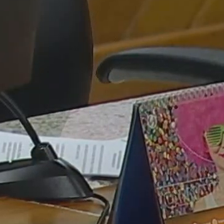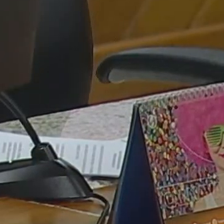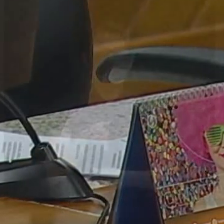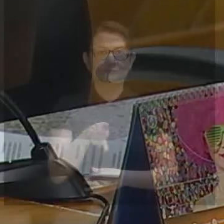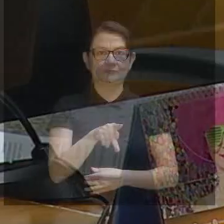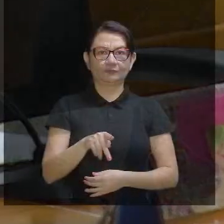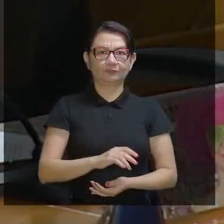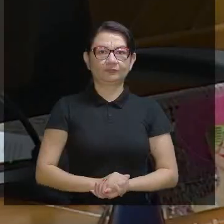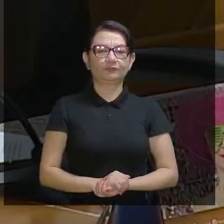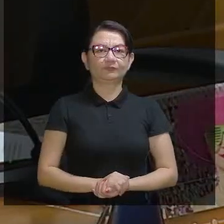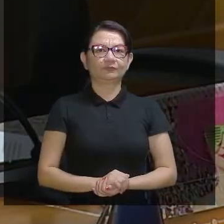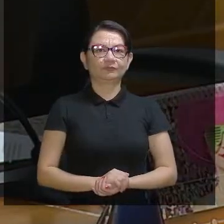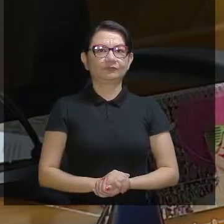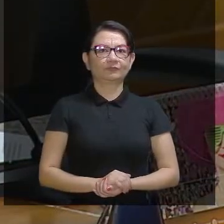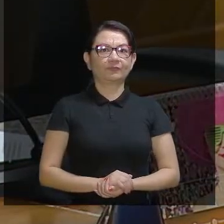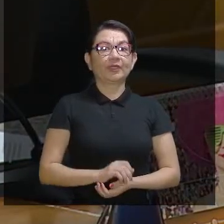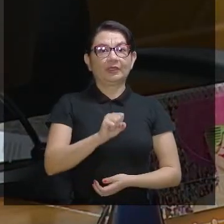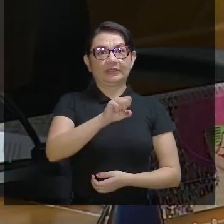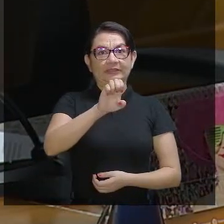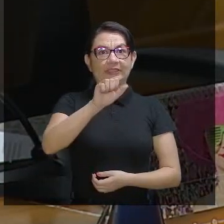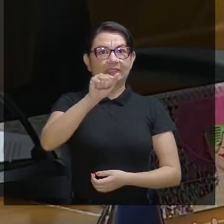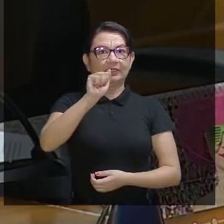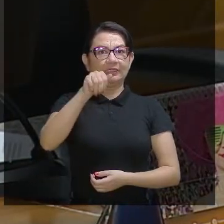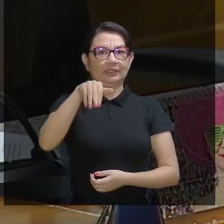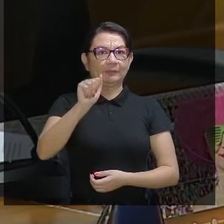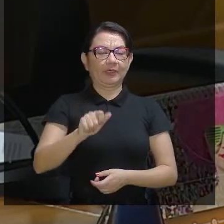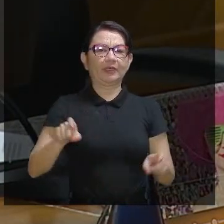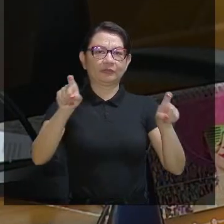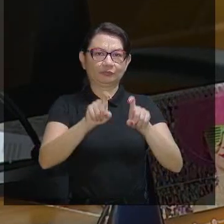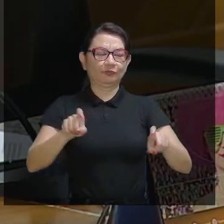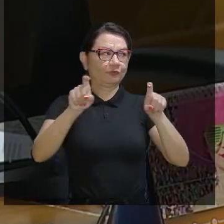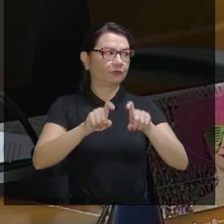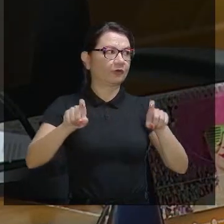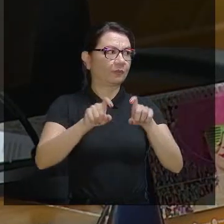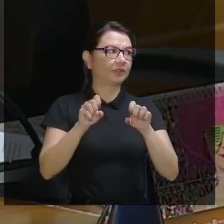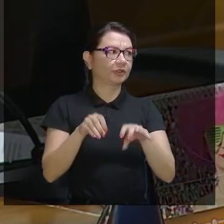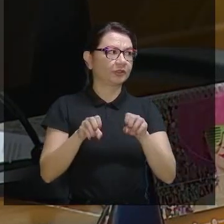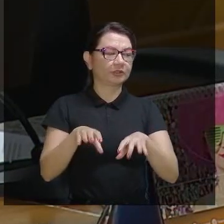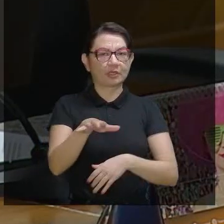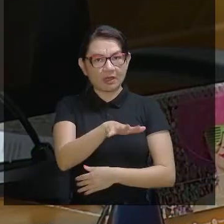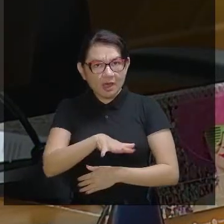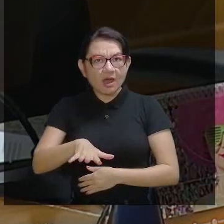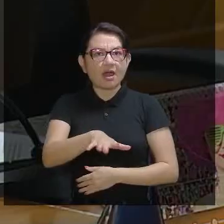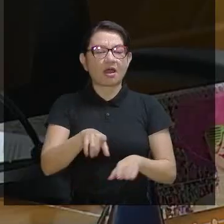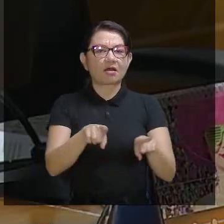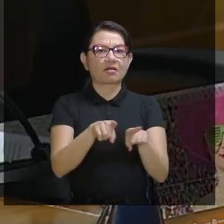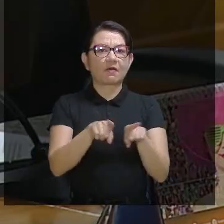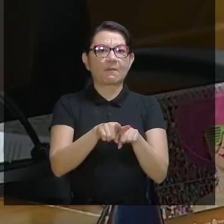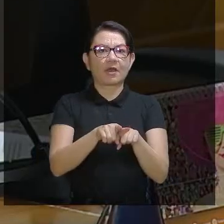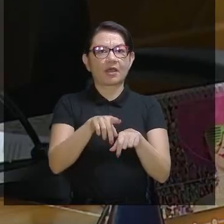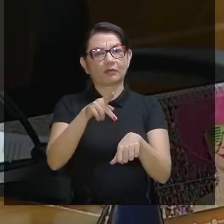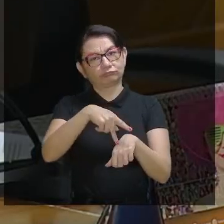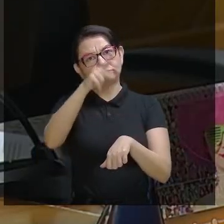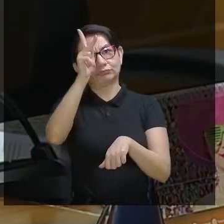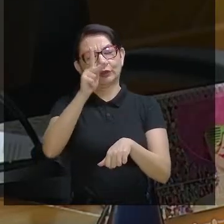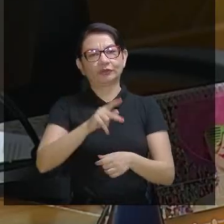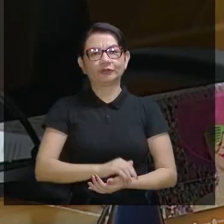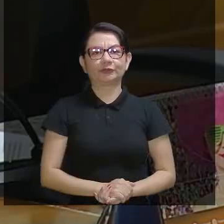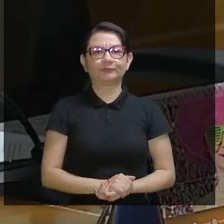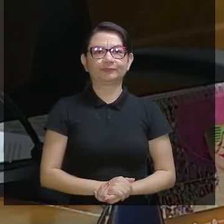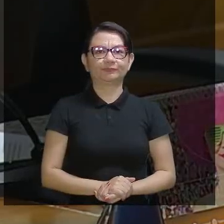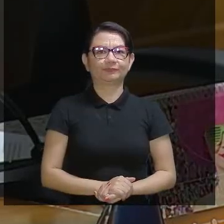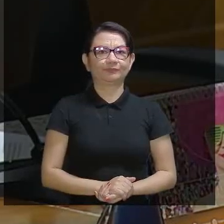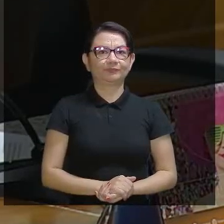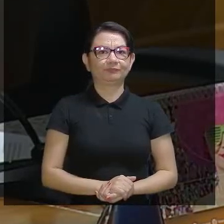Faculdade SEAMA, em Macapá, onde lecionou no curso de Informática Educativa, a área em que também possui especialização.